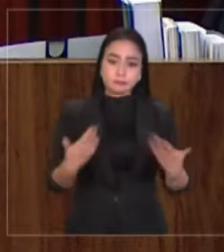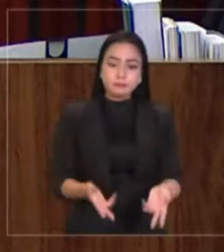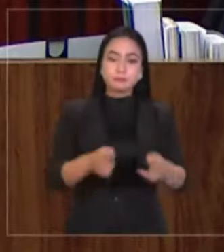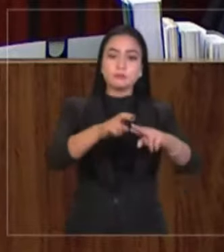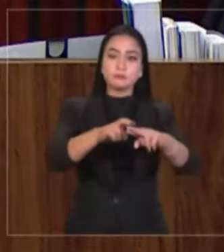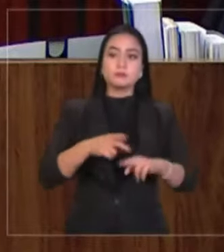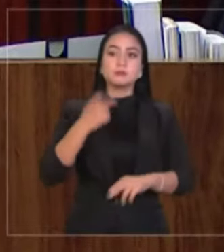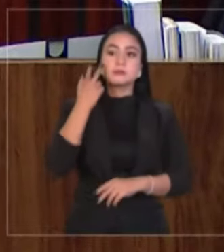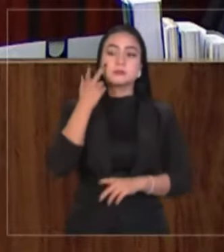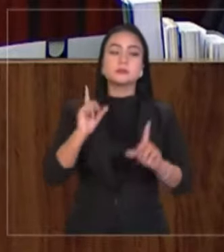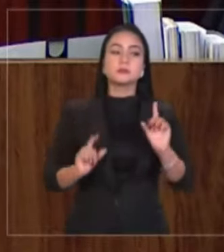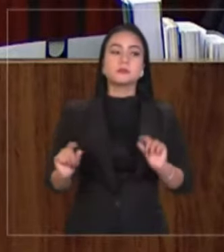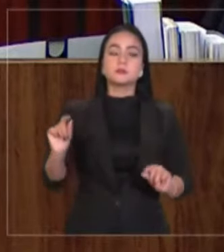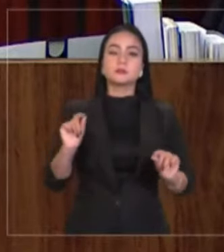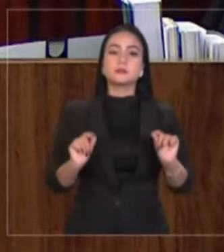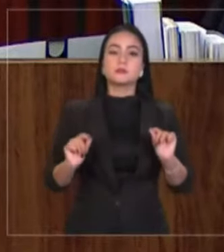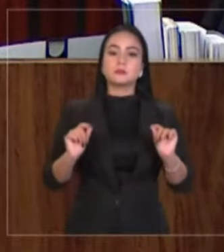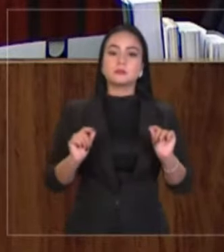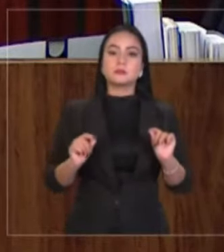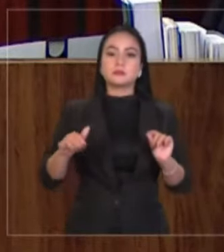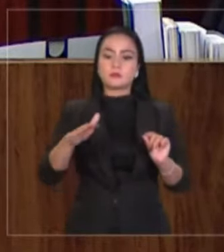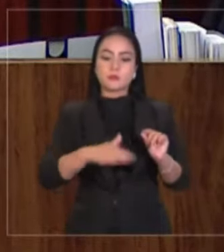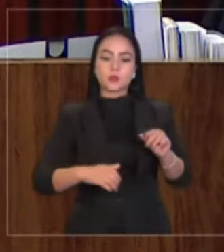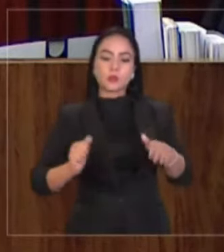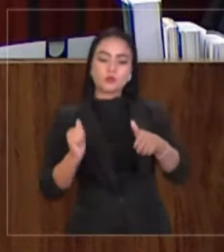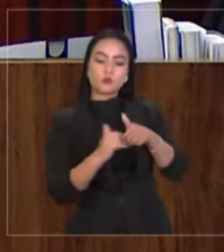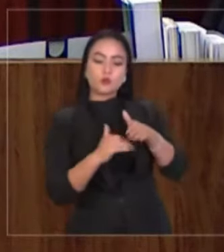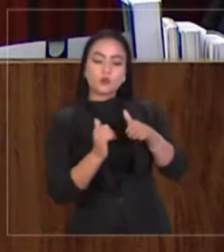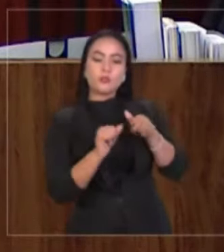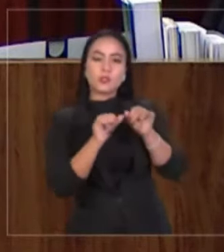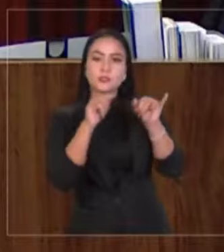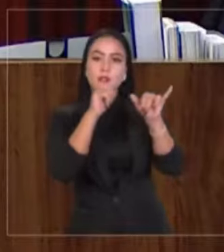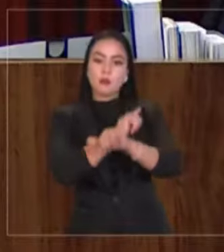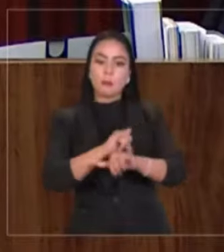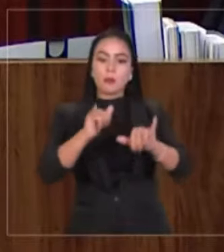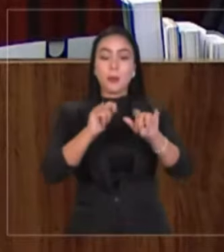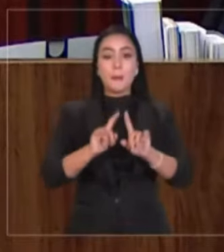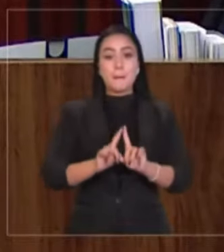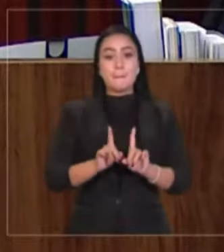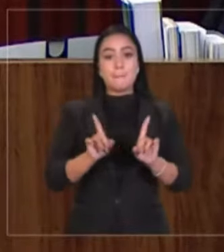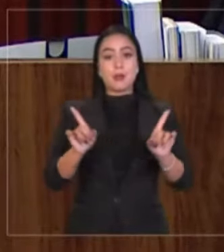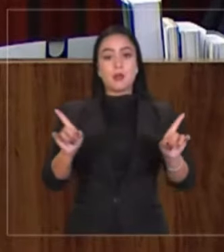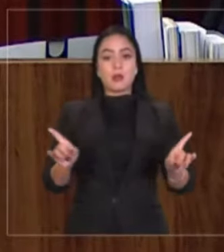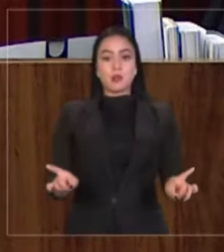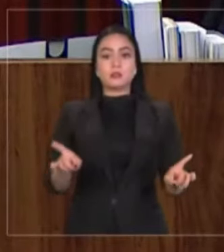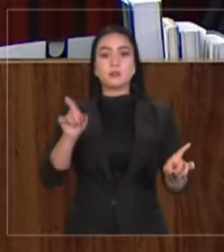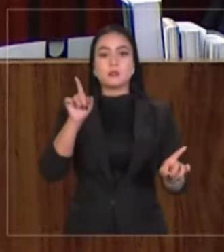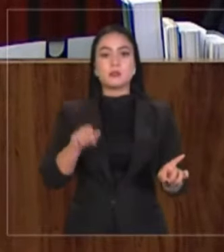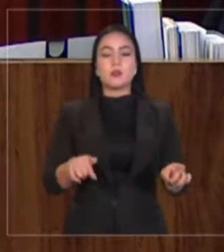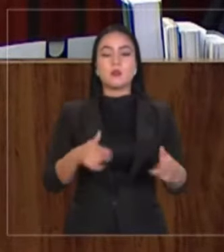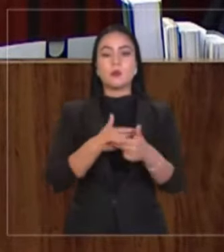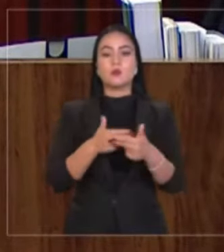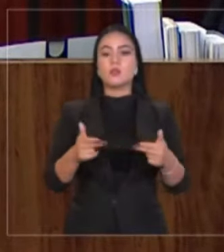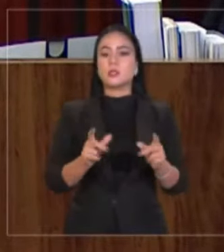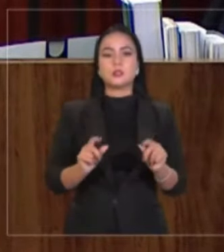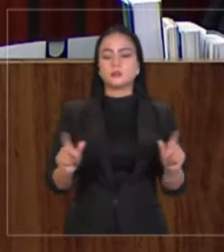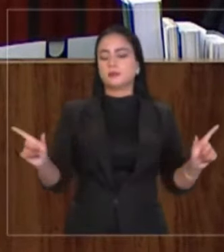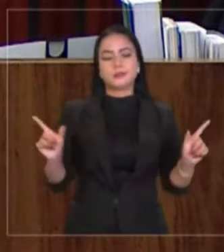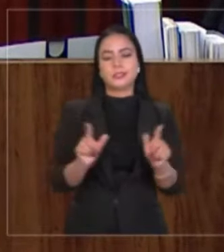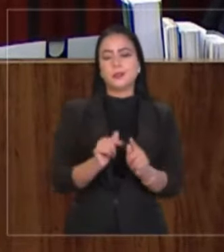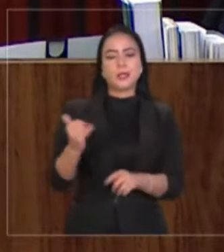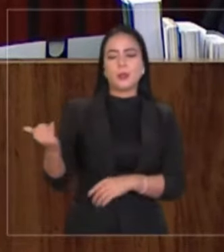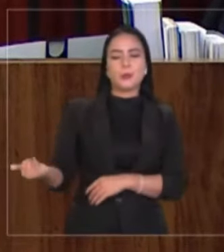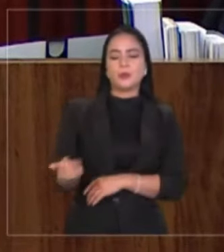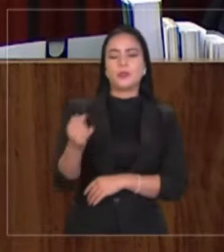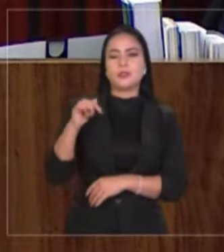para eh com esse fundo para fazer campanha Mas isso é é é algo de menor importância aqui